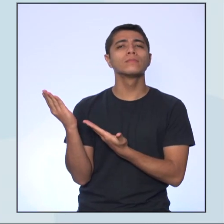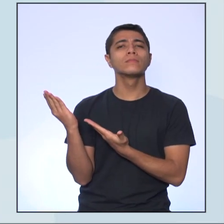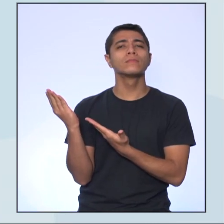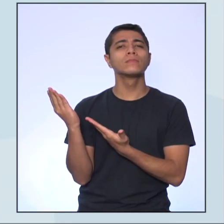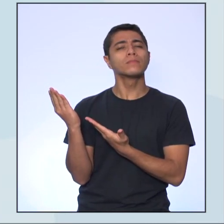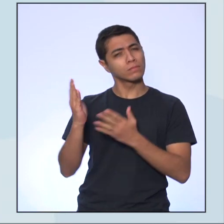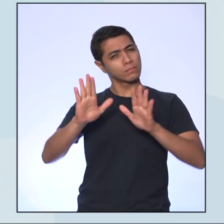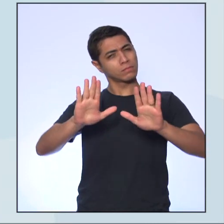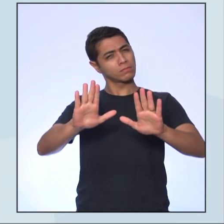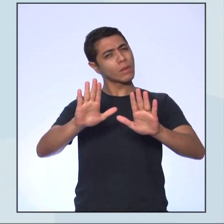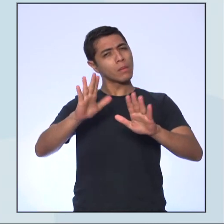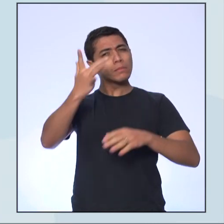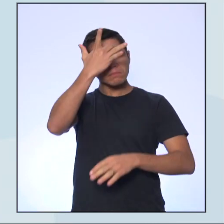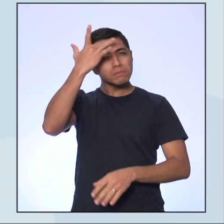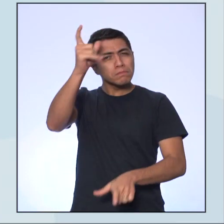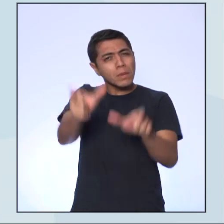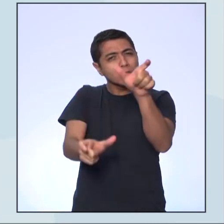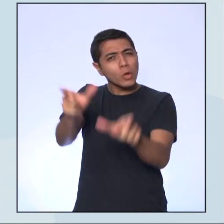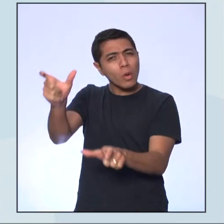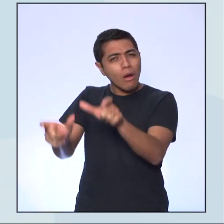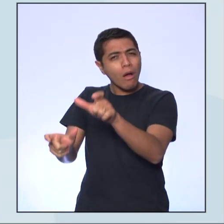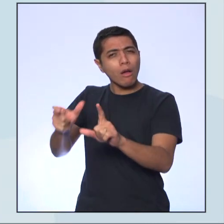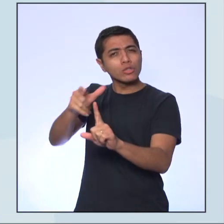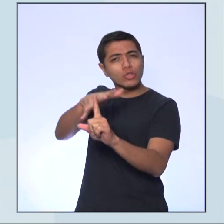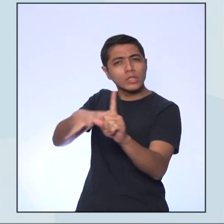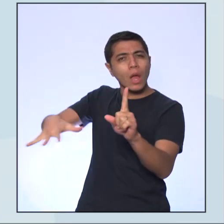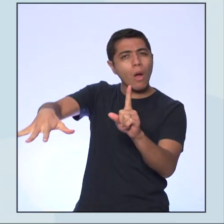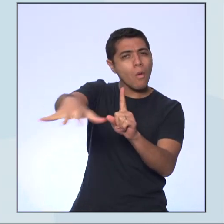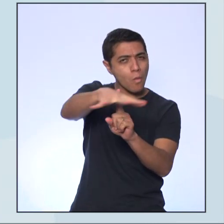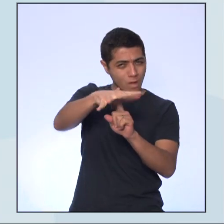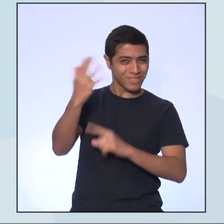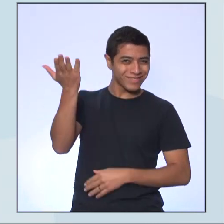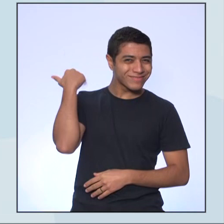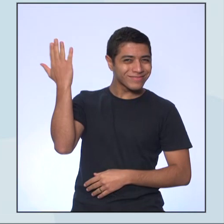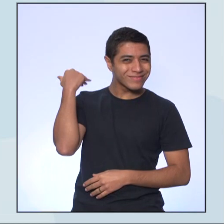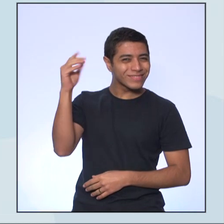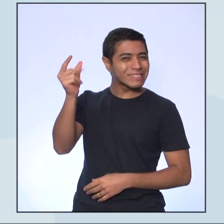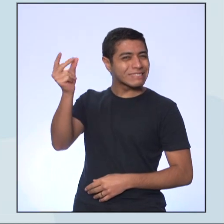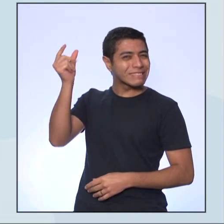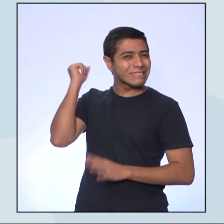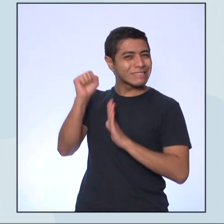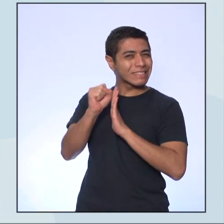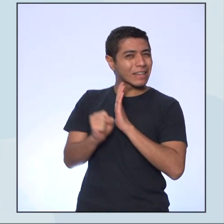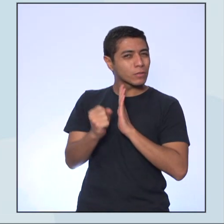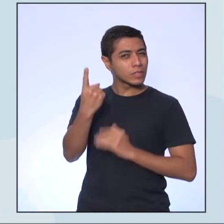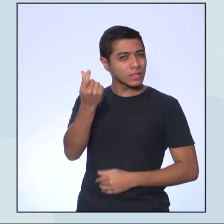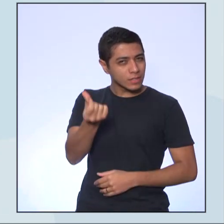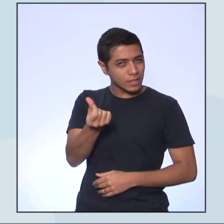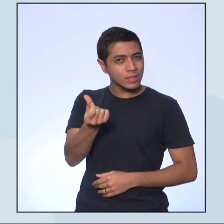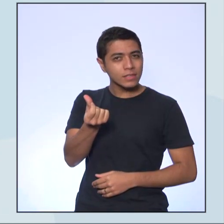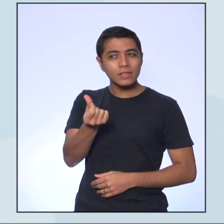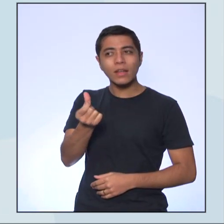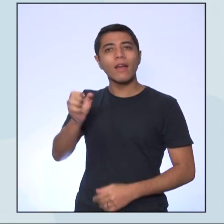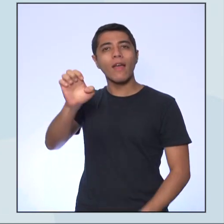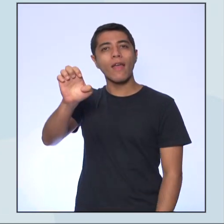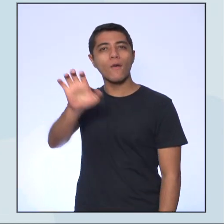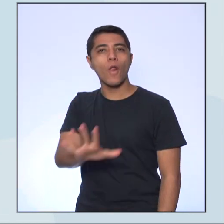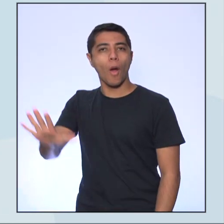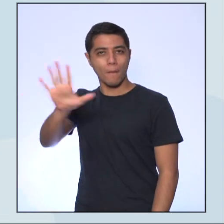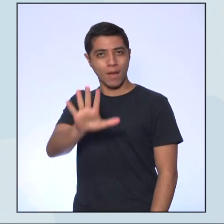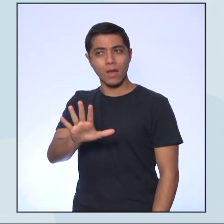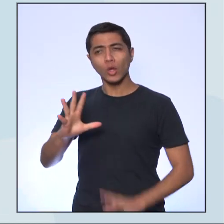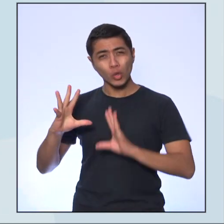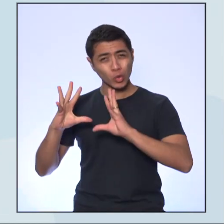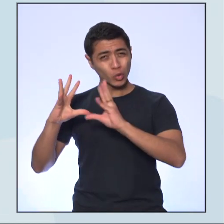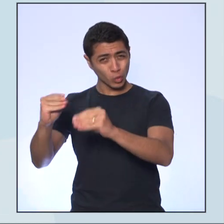da sociedade europeia ali no século XVI gostavam, se sentiam confortáveis com esse poderio todo da